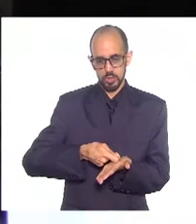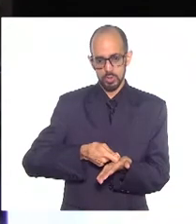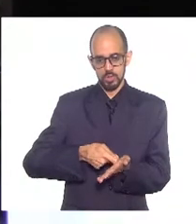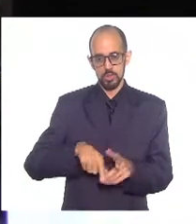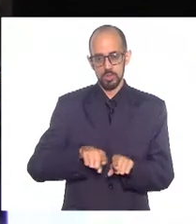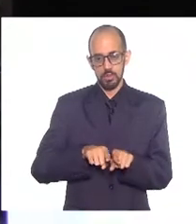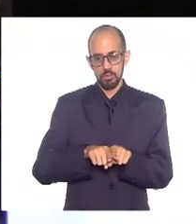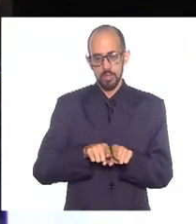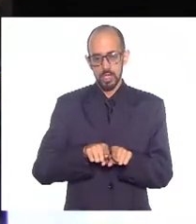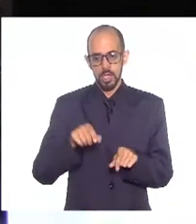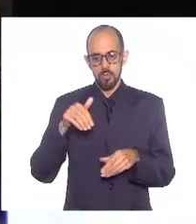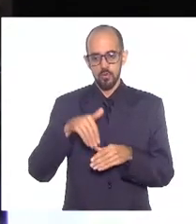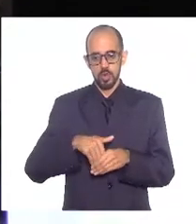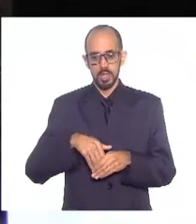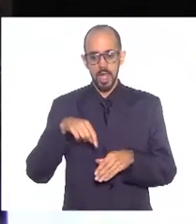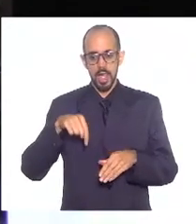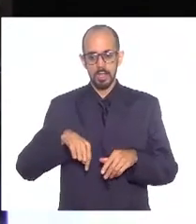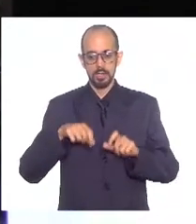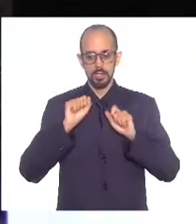votar aqui na Assembleia